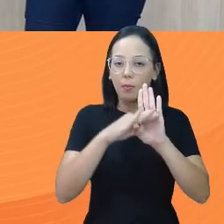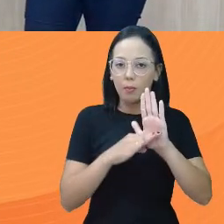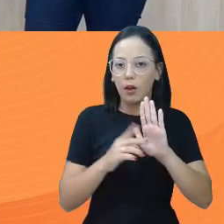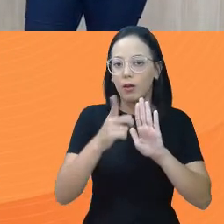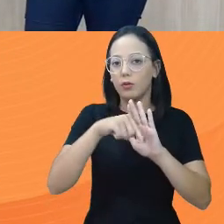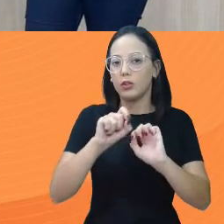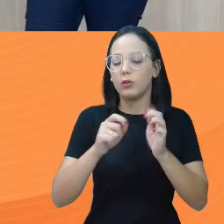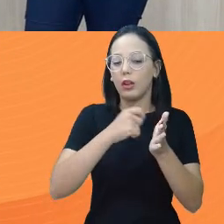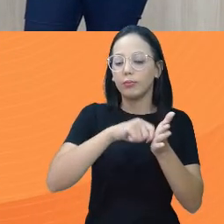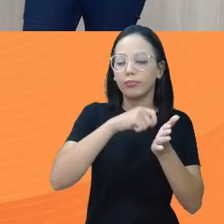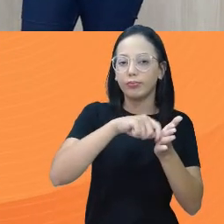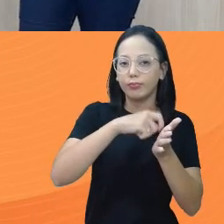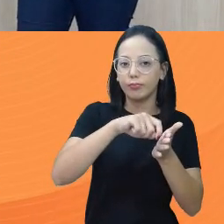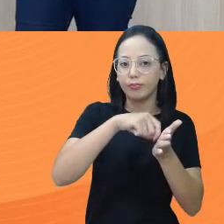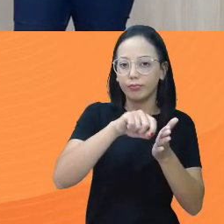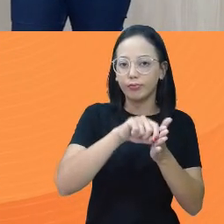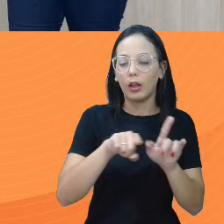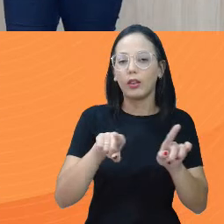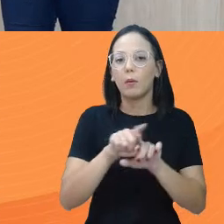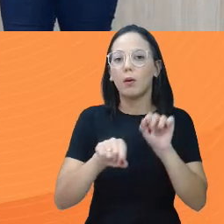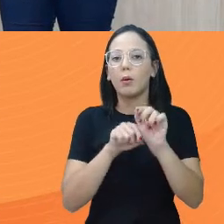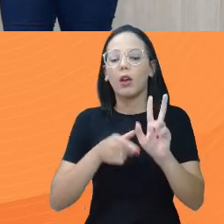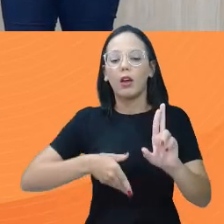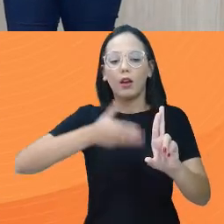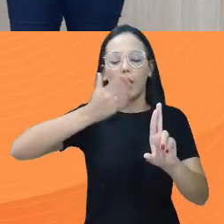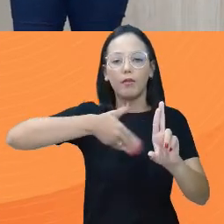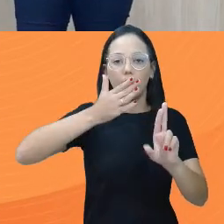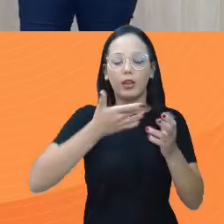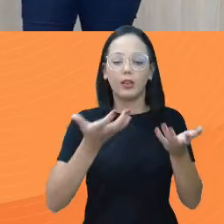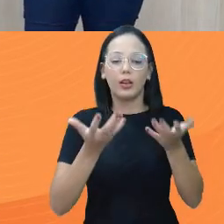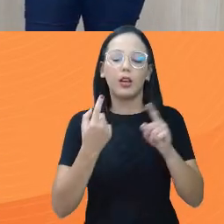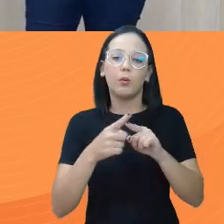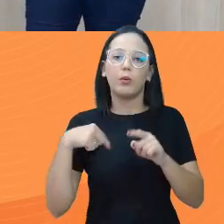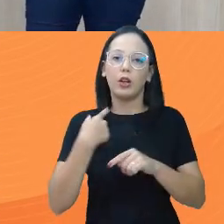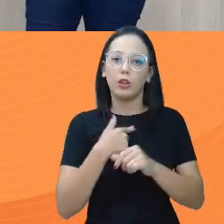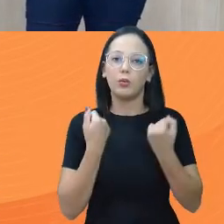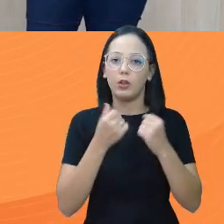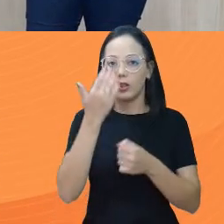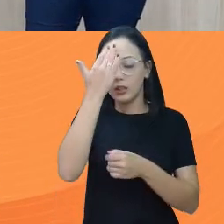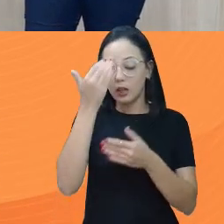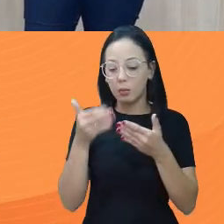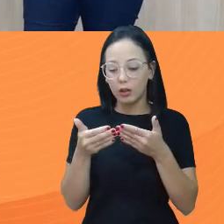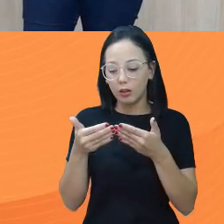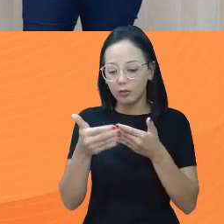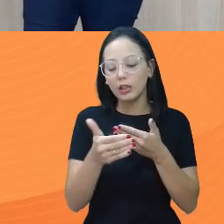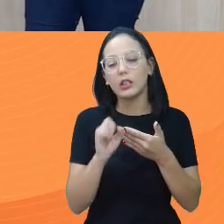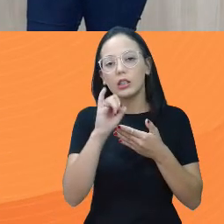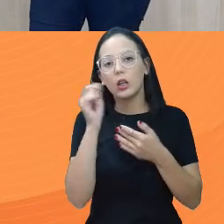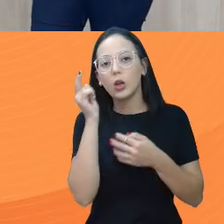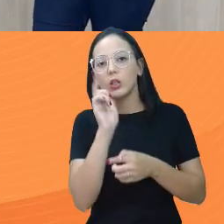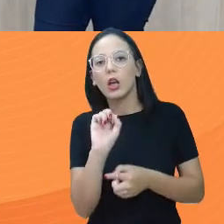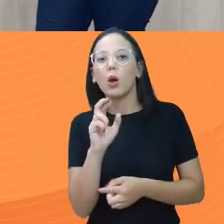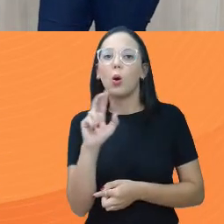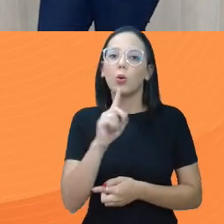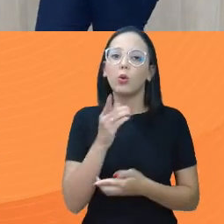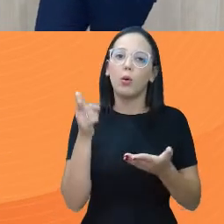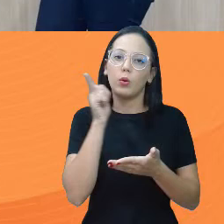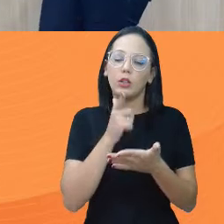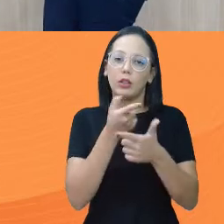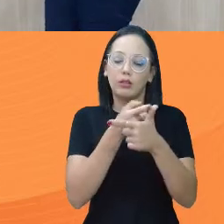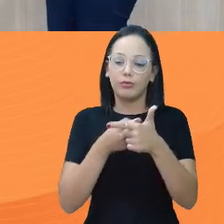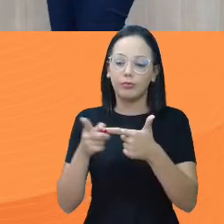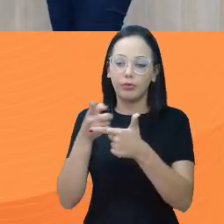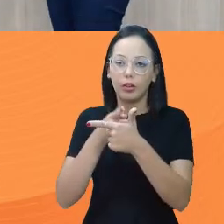vai anotando aí e buscando essa referência, porque a gente vai precisar saber mais na frente se vai dar ou não para fazer essa divisão, tá